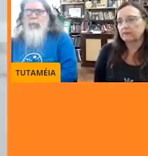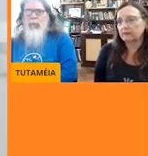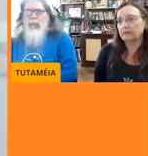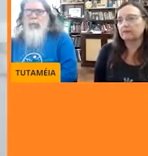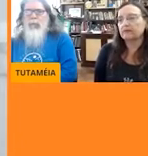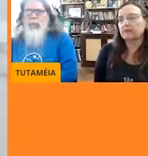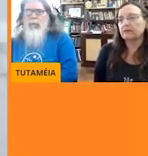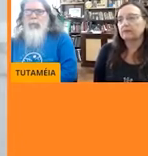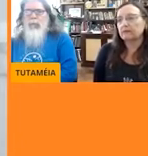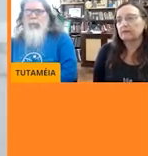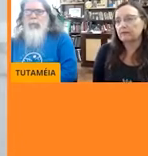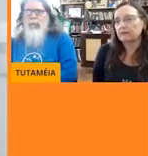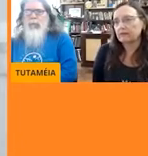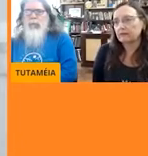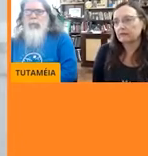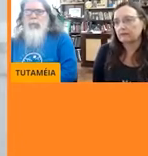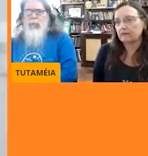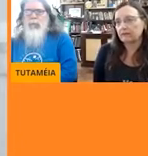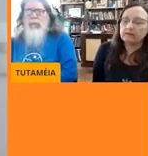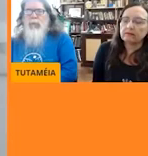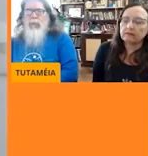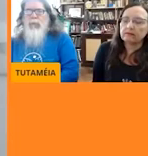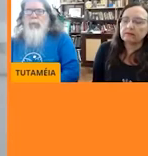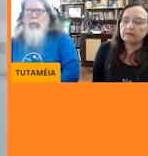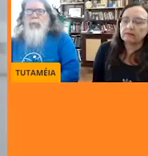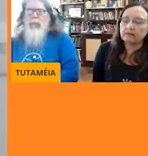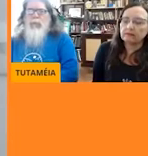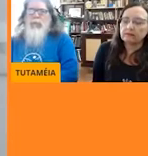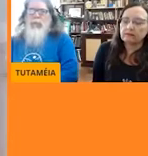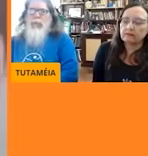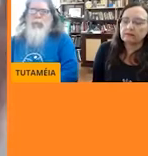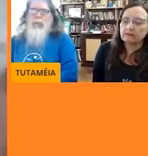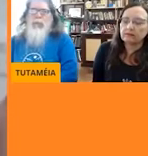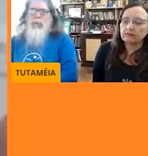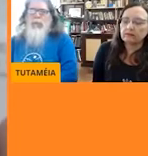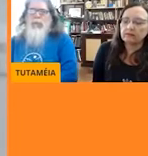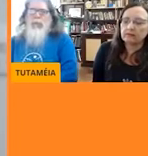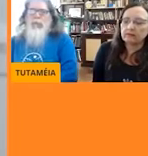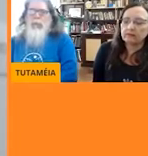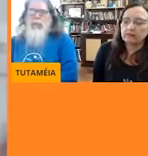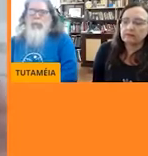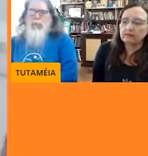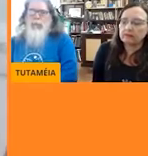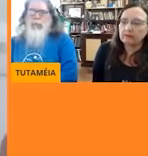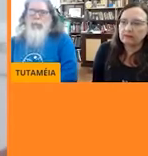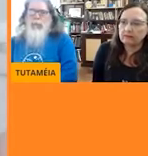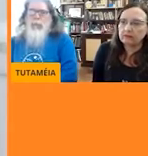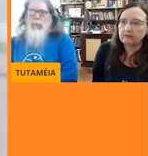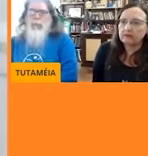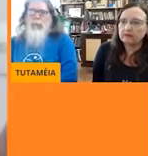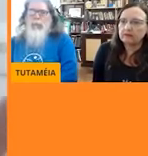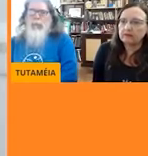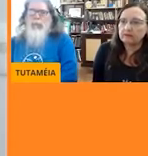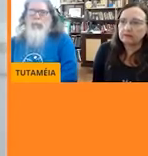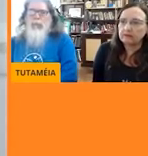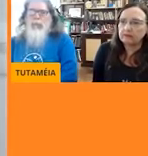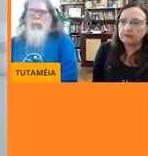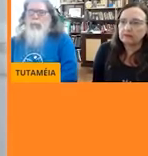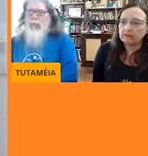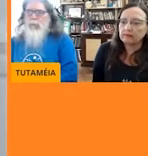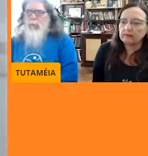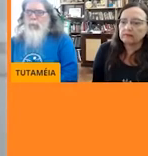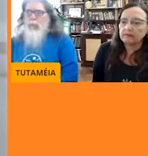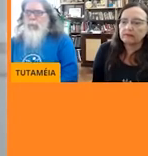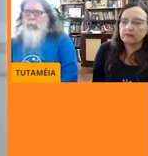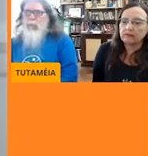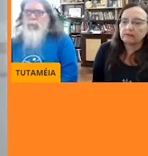aconteceu, ou em liberdade elegeria o Haddad. A possibilidade era grande. Podia acontecer qualquer fato, como acontece às vezes, né, que